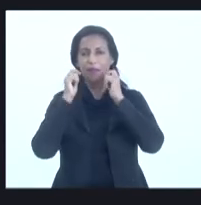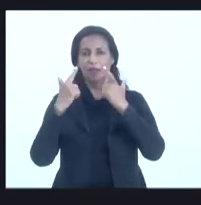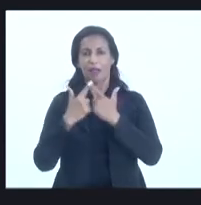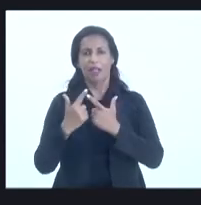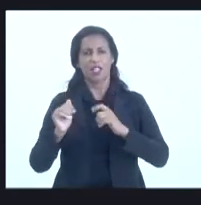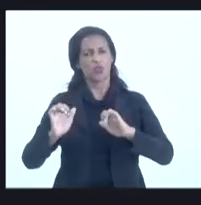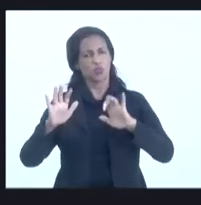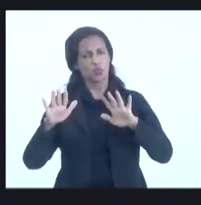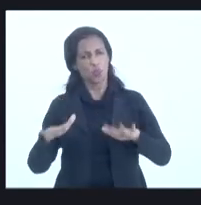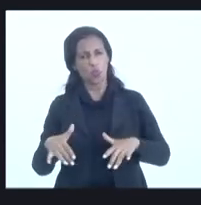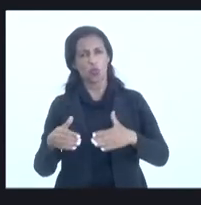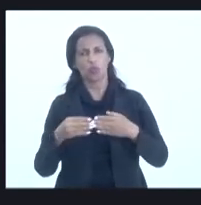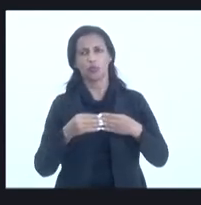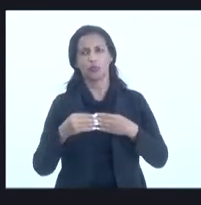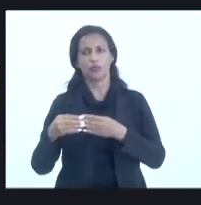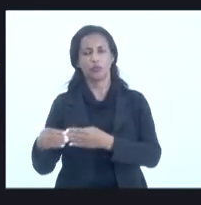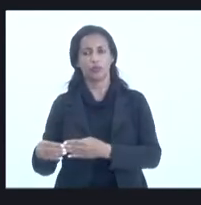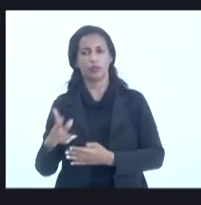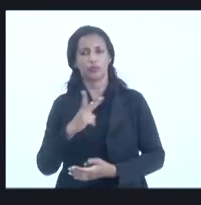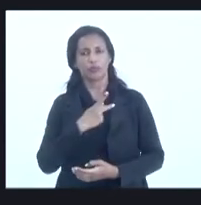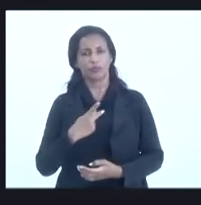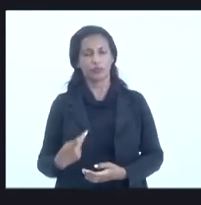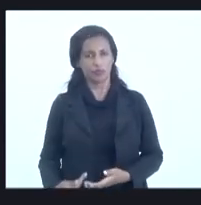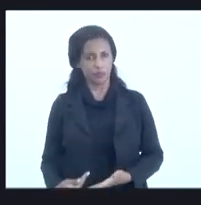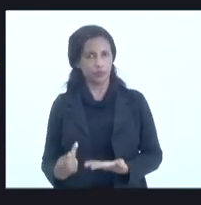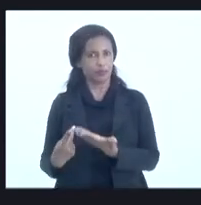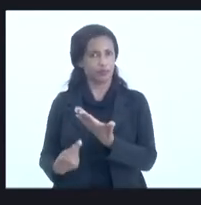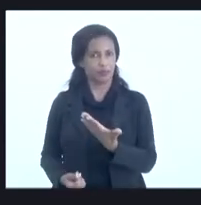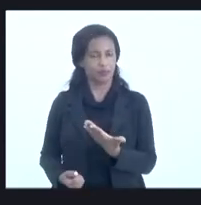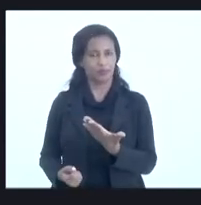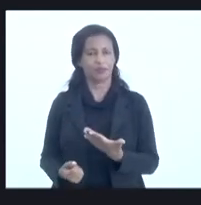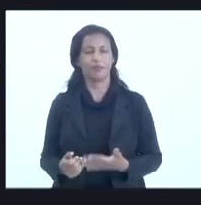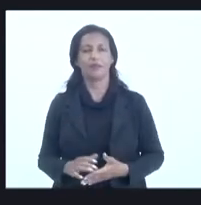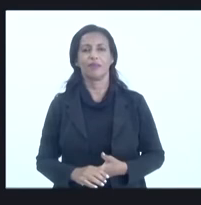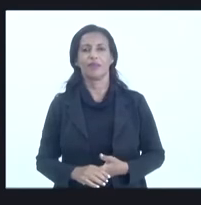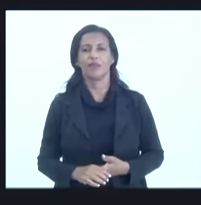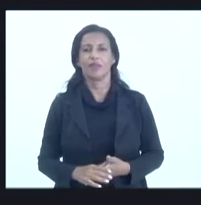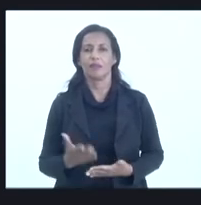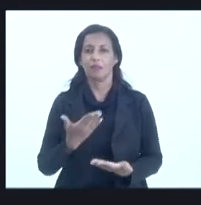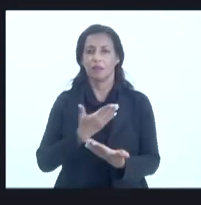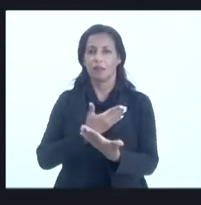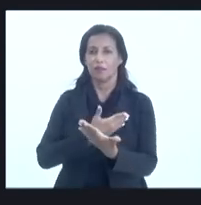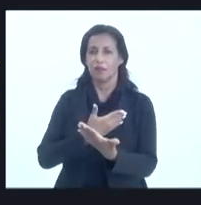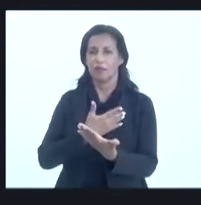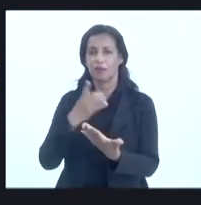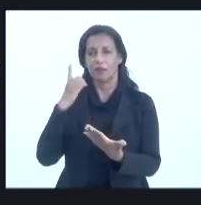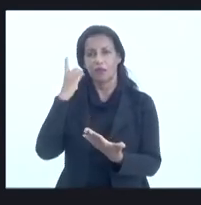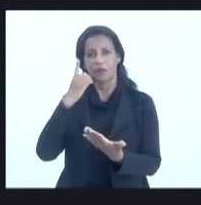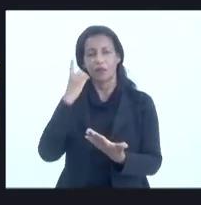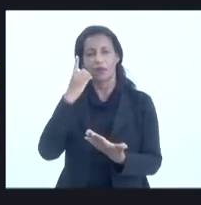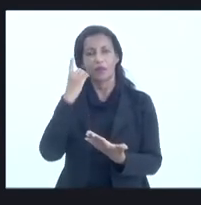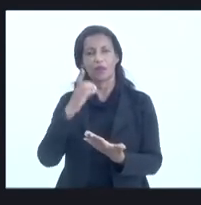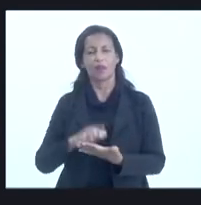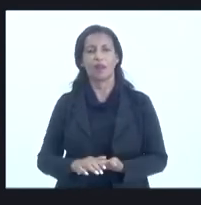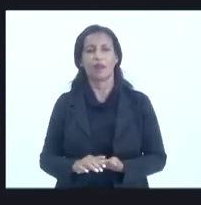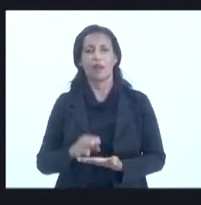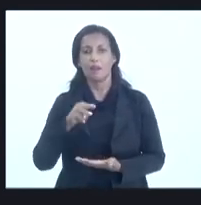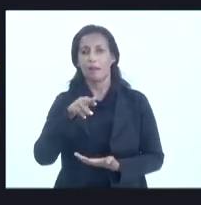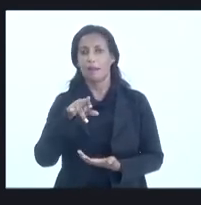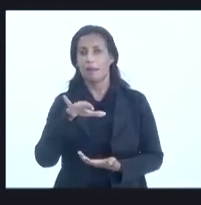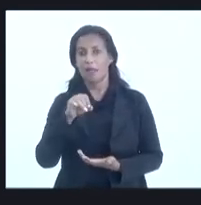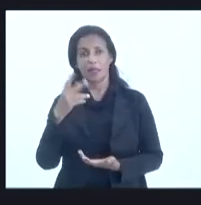bem capitaneada pelo presidente André Siciliano, saudar meu colega deputado